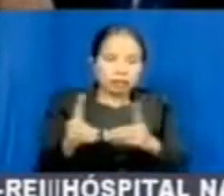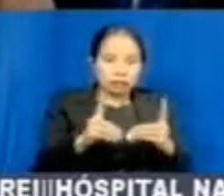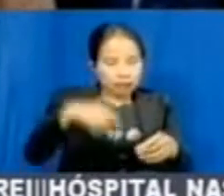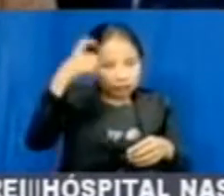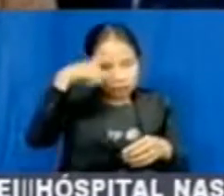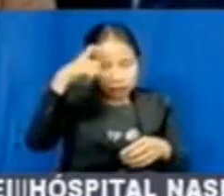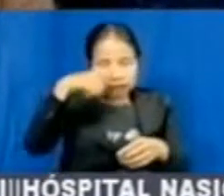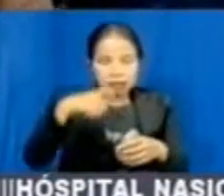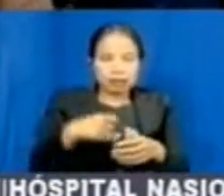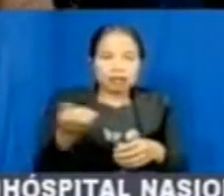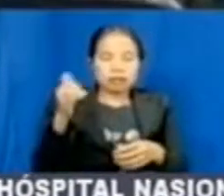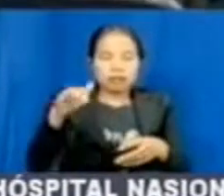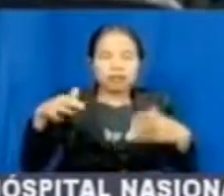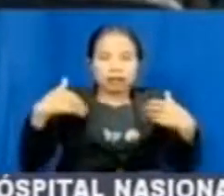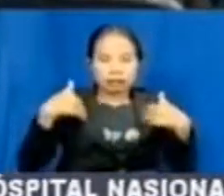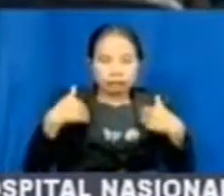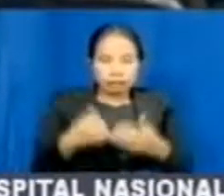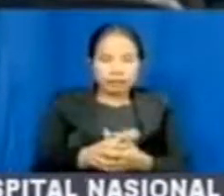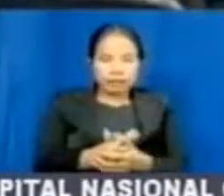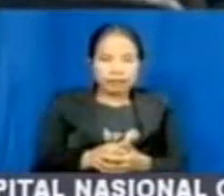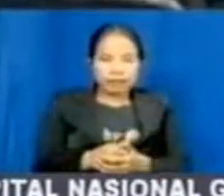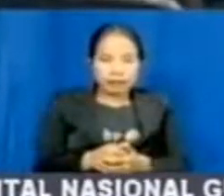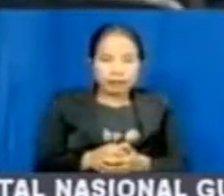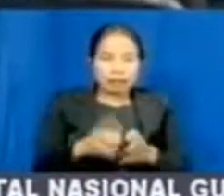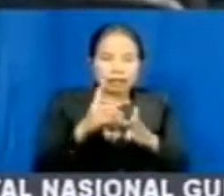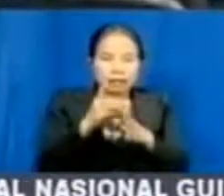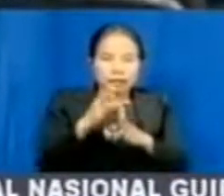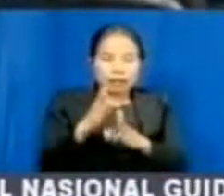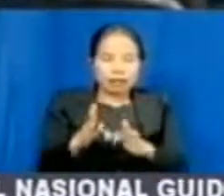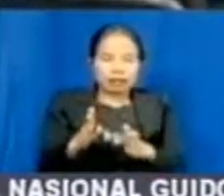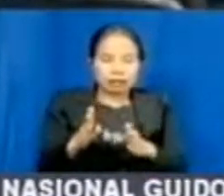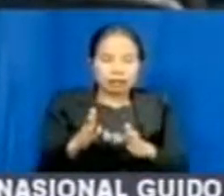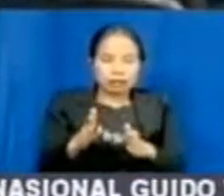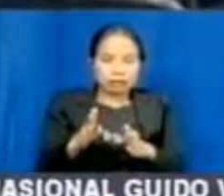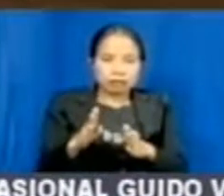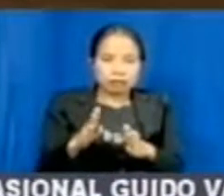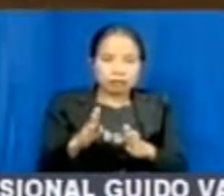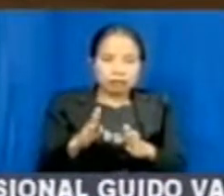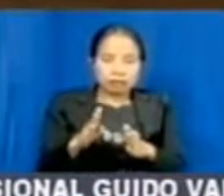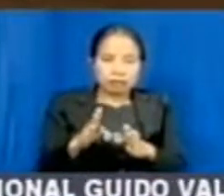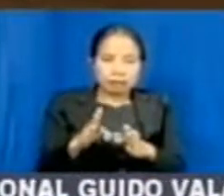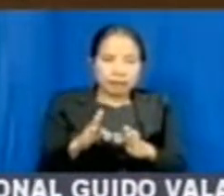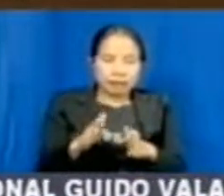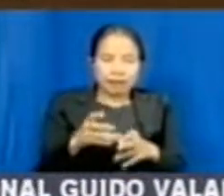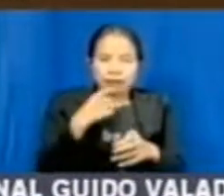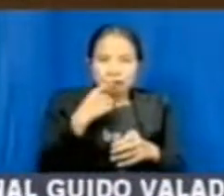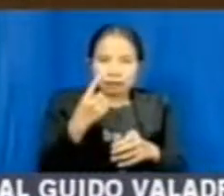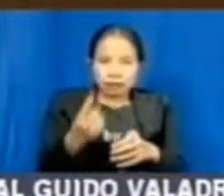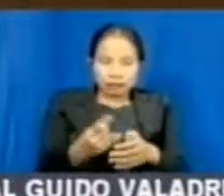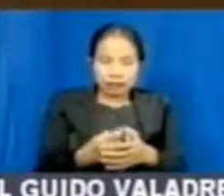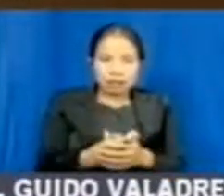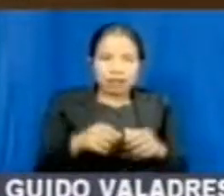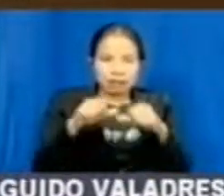mantendo também, se ela ia. Entretanto, country manager Santo John of God manifesta a